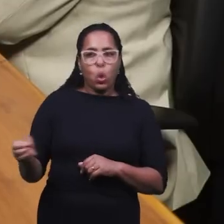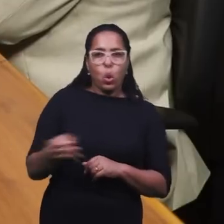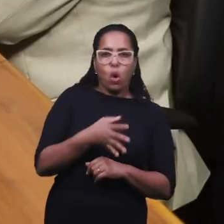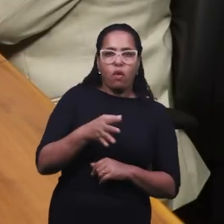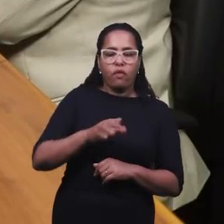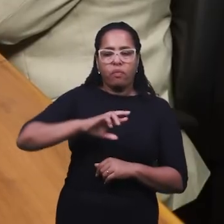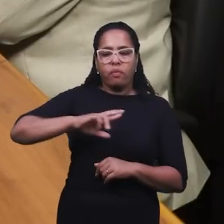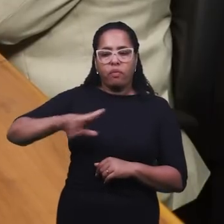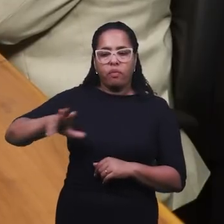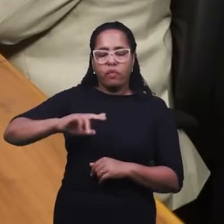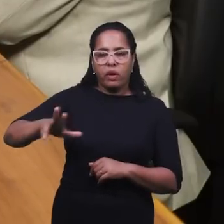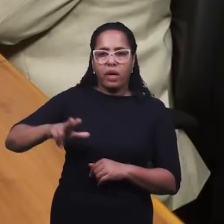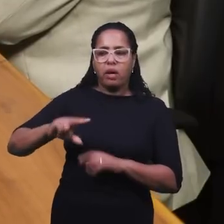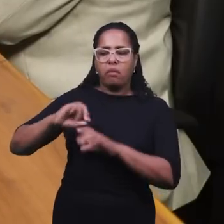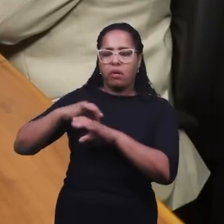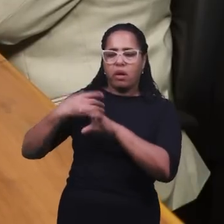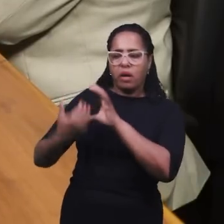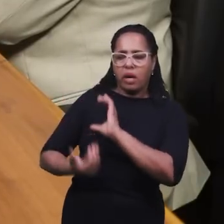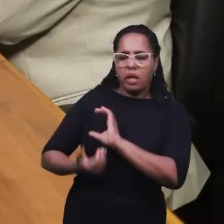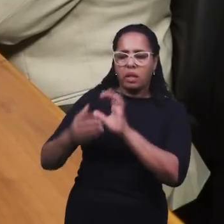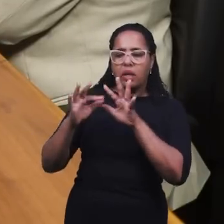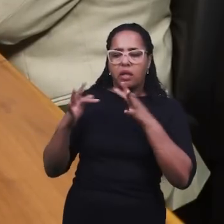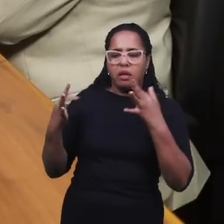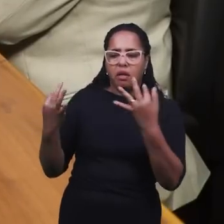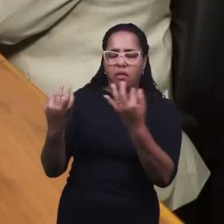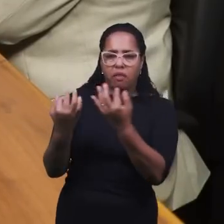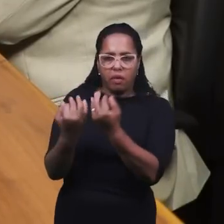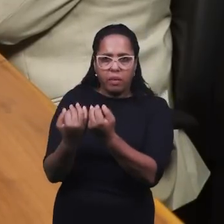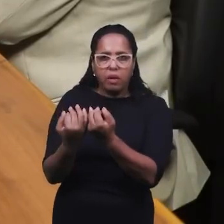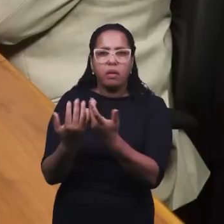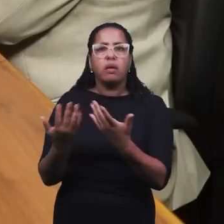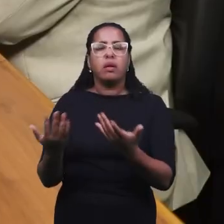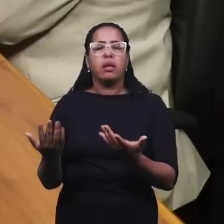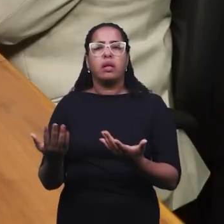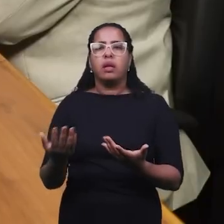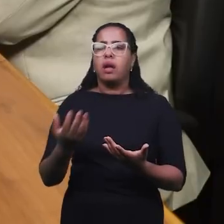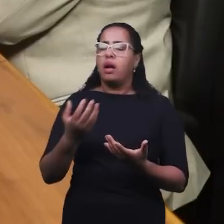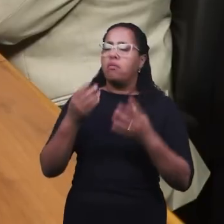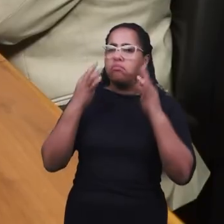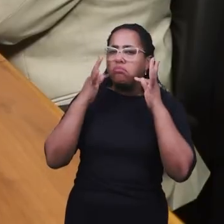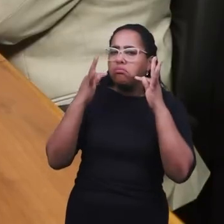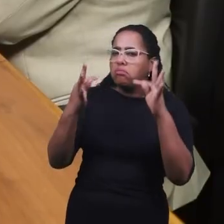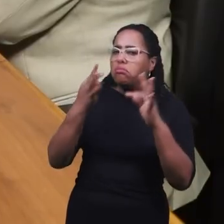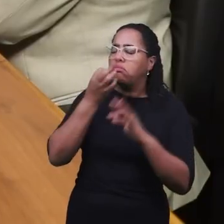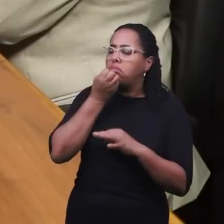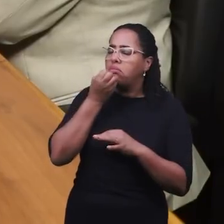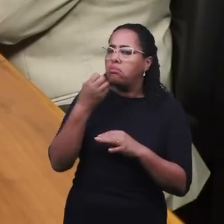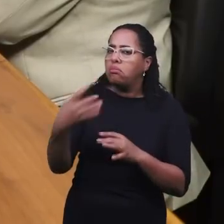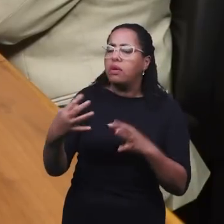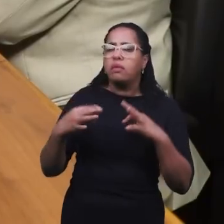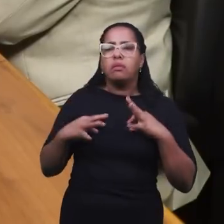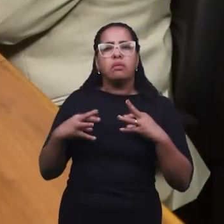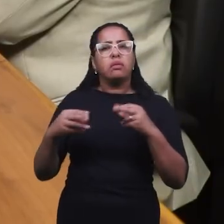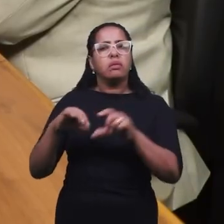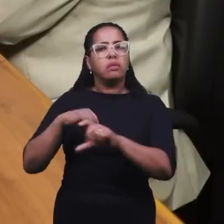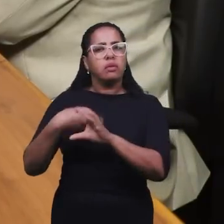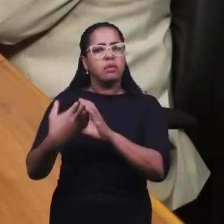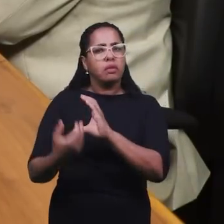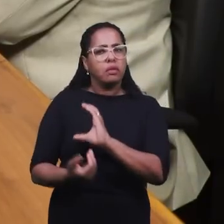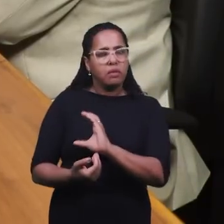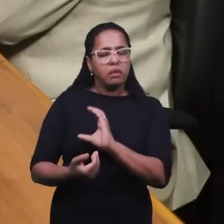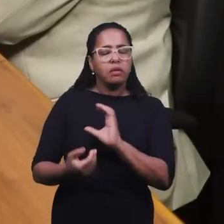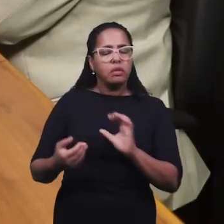é neófito, quer dizer, não conhece a palavra, conhece bem a palavra, tem experiência com a palavra. Então, ele